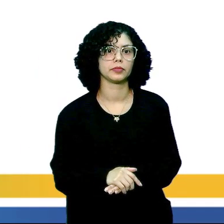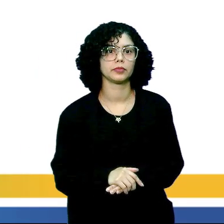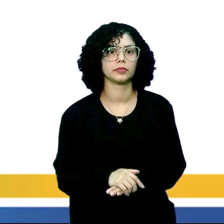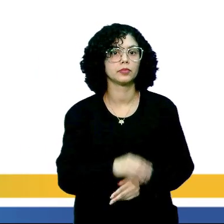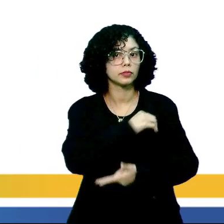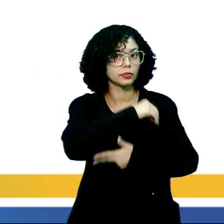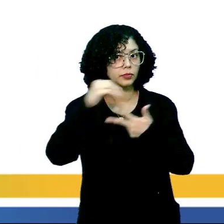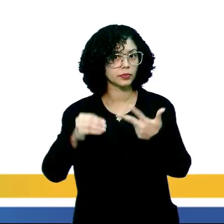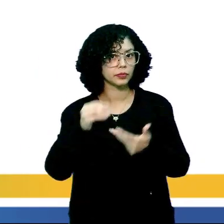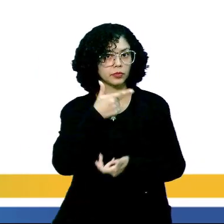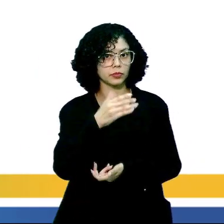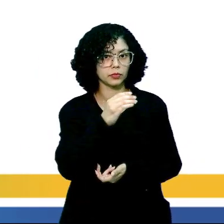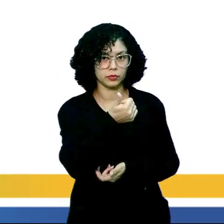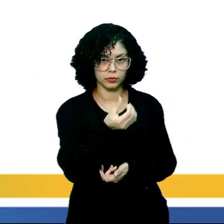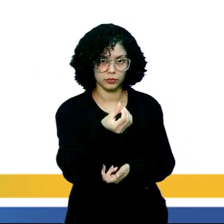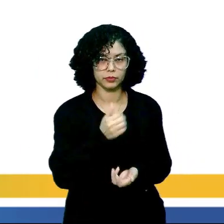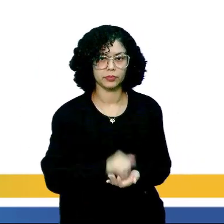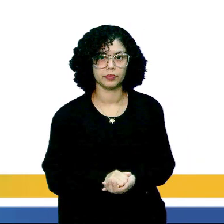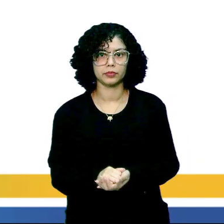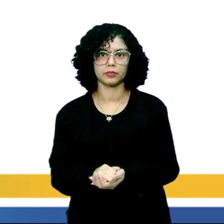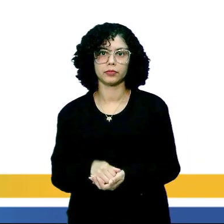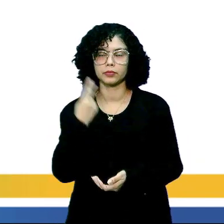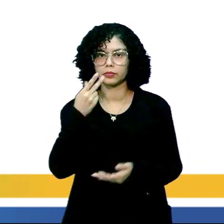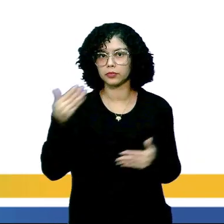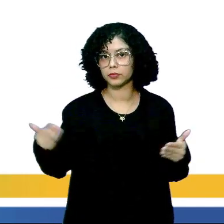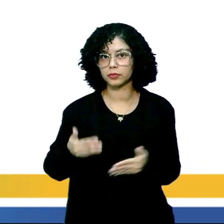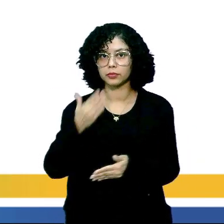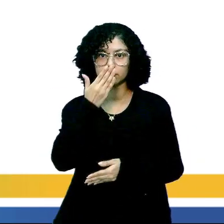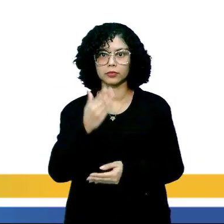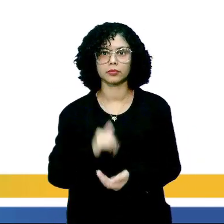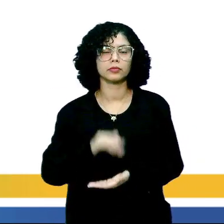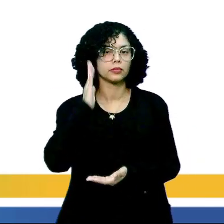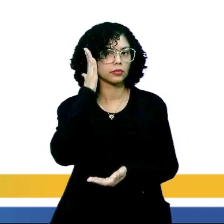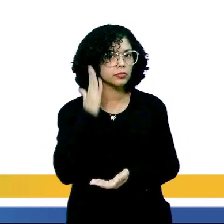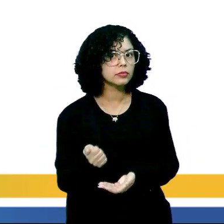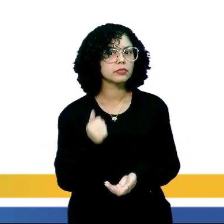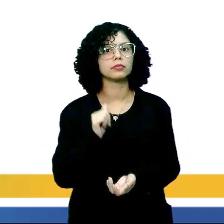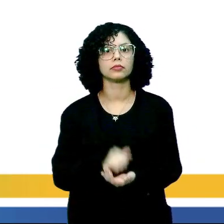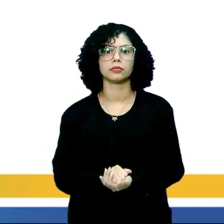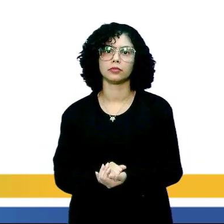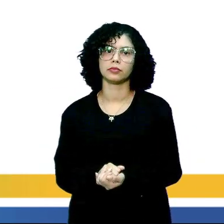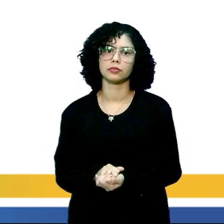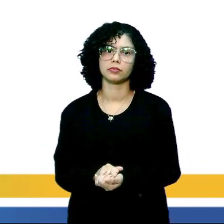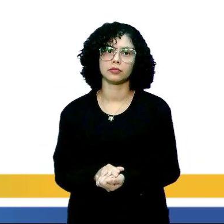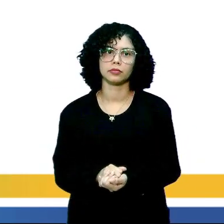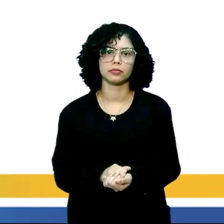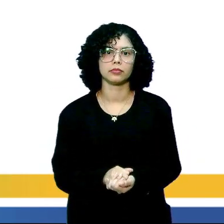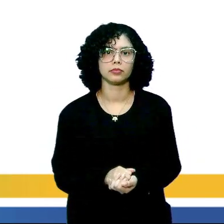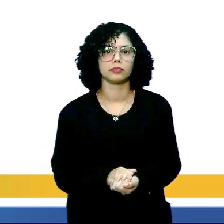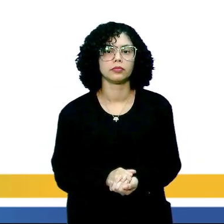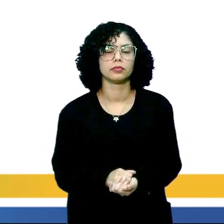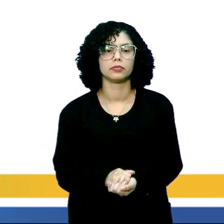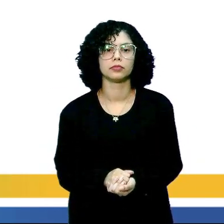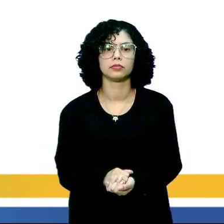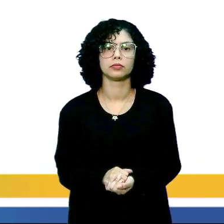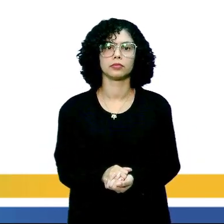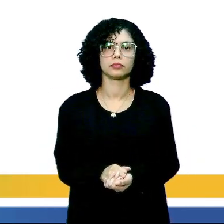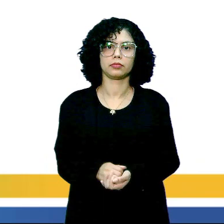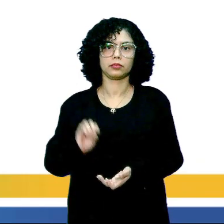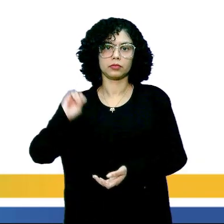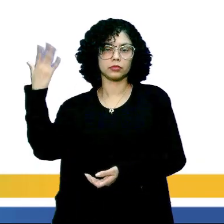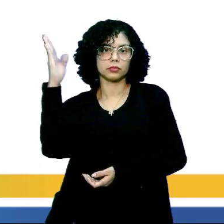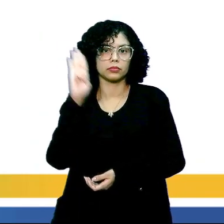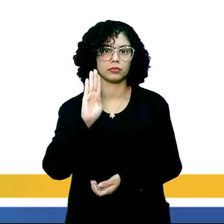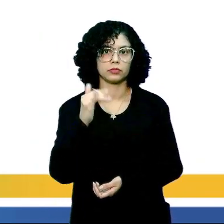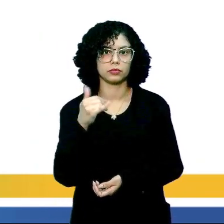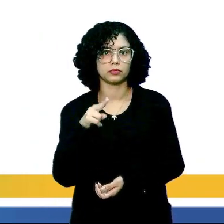Enem 2016. Então, vamos falar aqui logo de cara, já sabemos que é uma questão sobre a Conjuração Baiana, né? O que ocorreu na